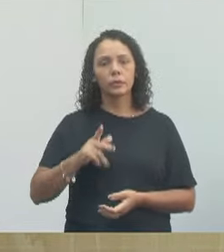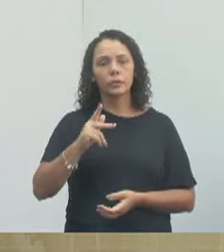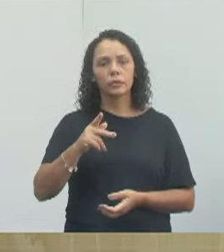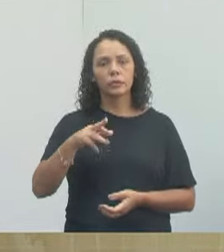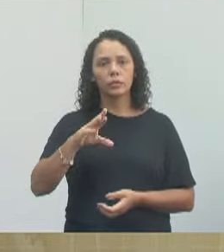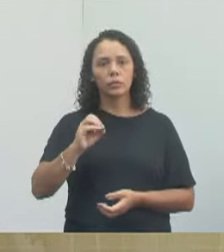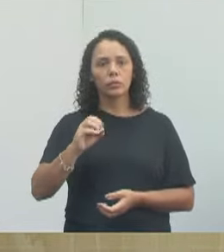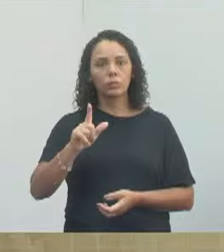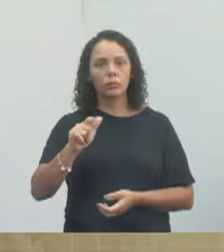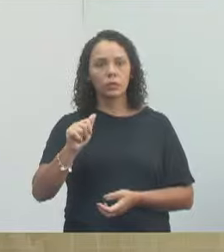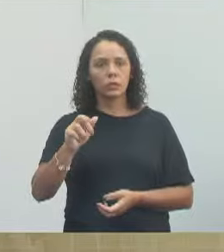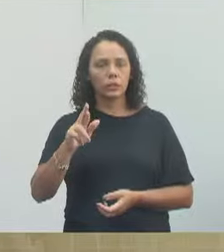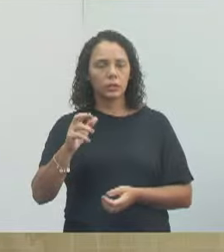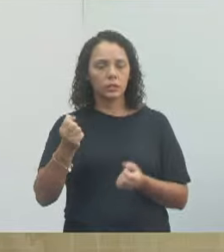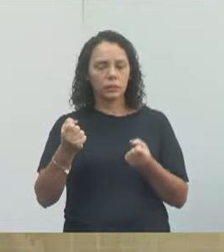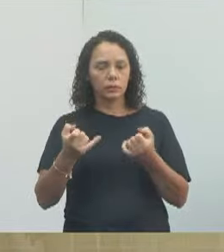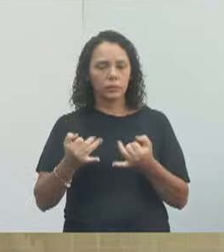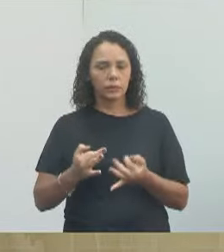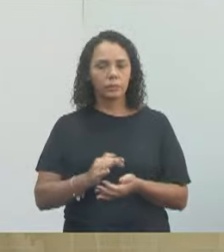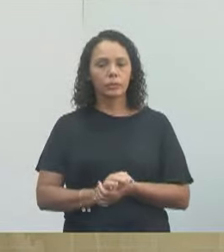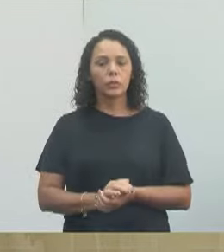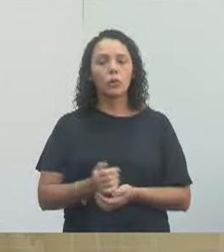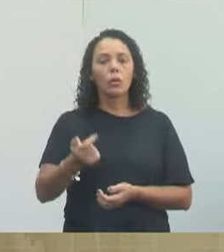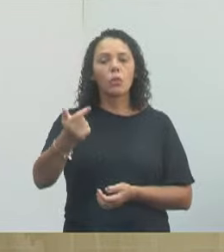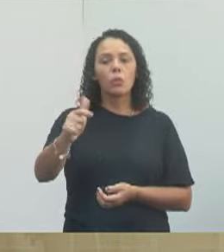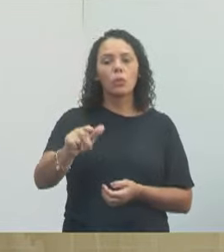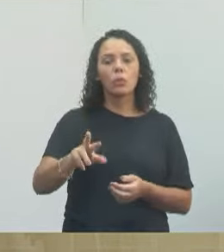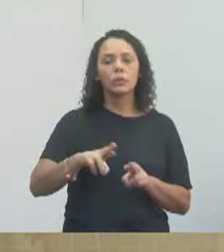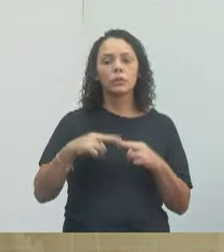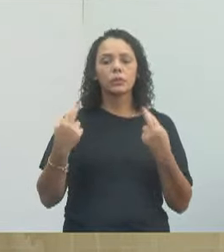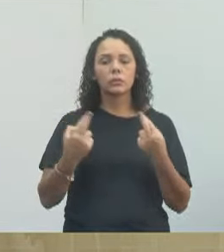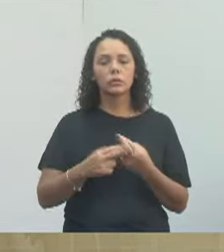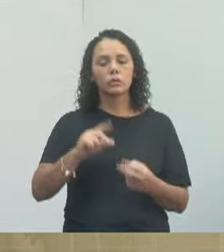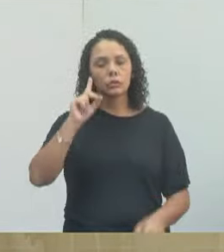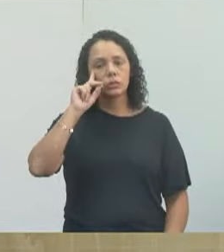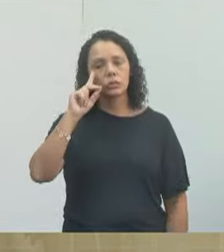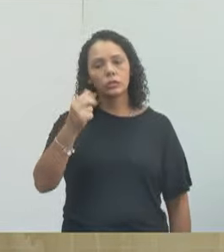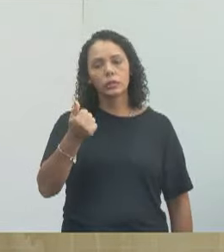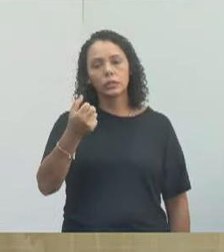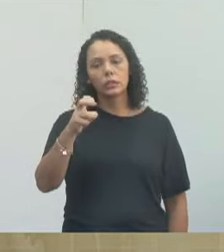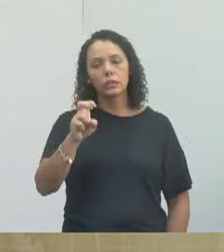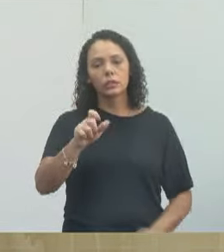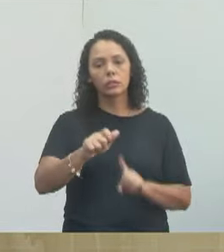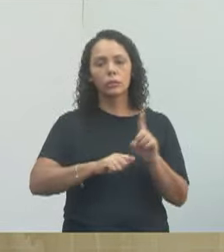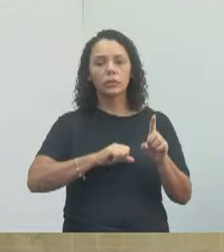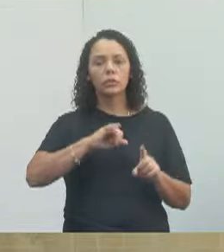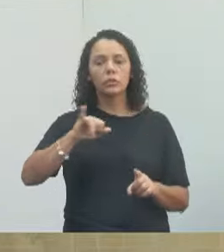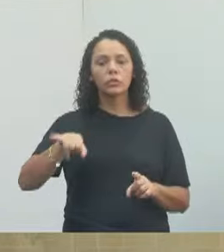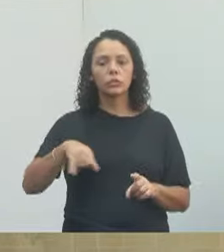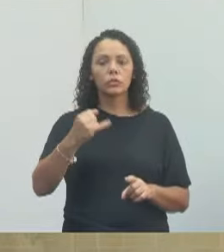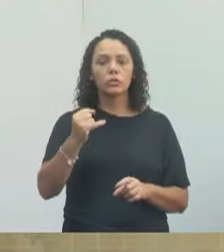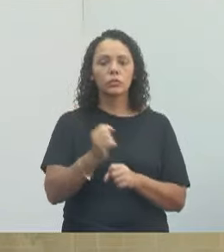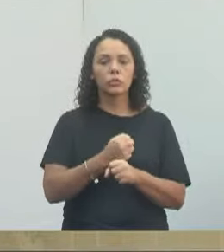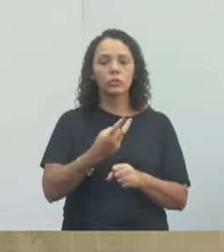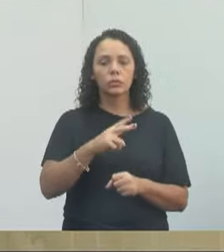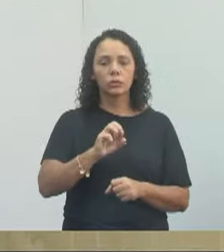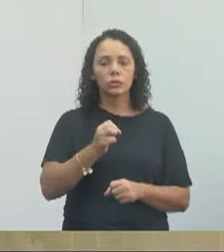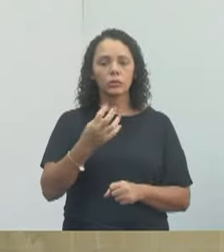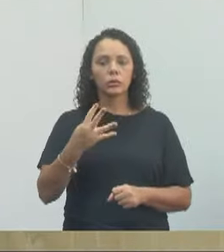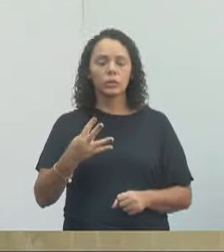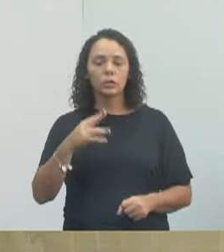outras reuniões para o atendimento do processo no dia 15 de junho de 2023 o deputado Carlos César